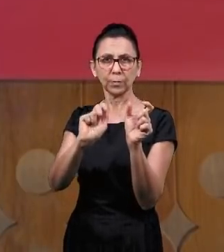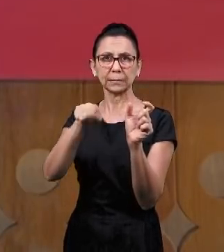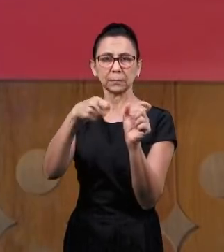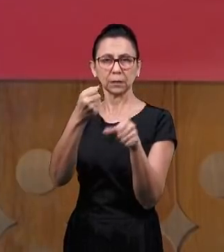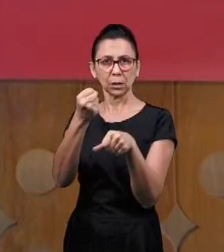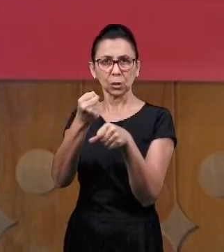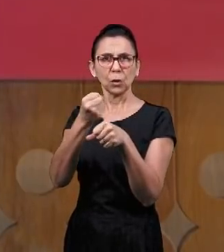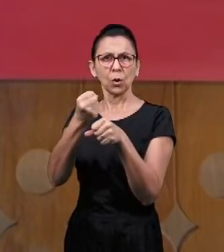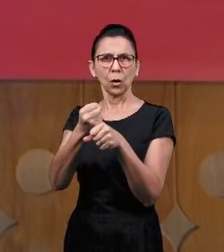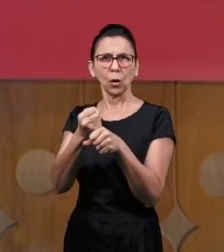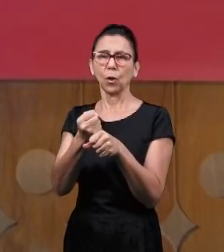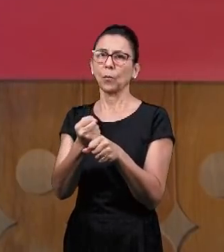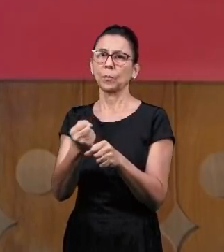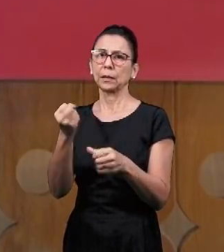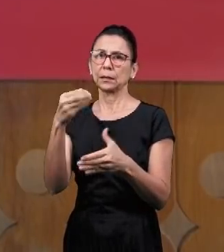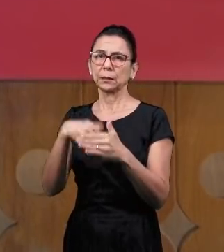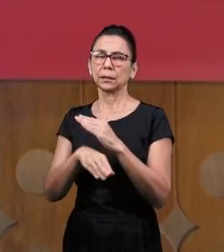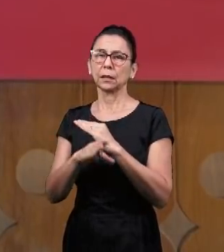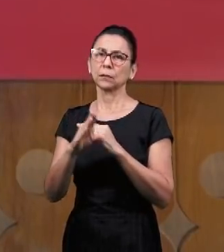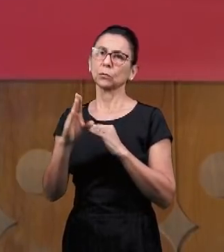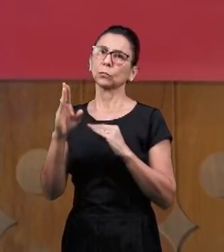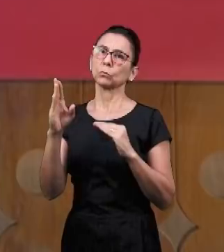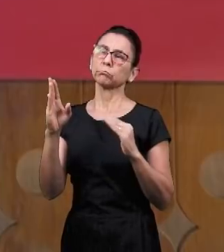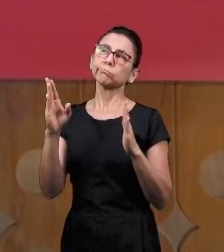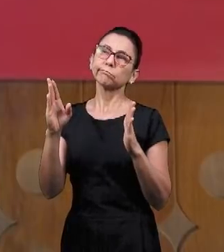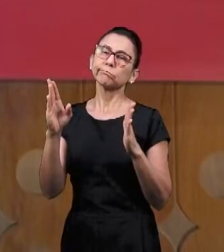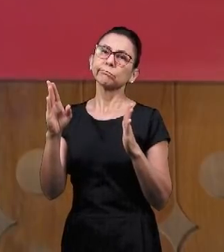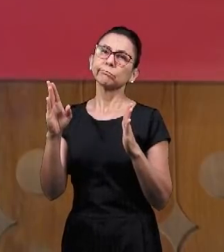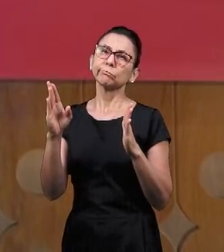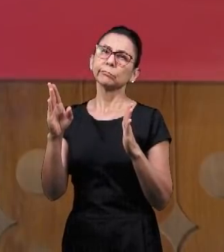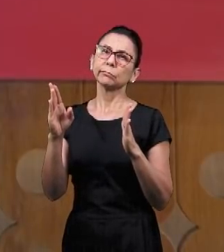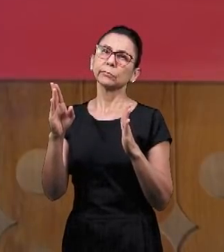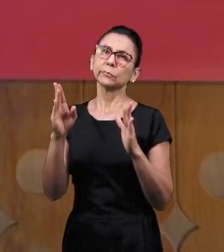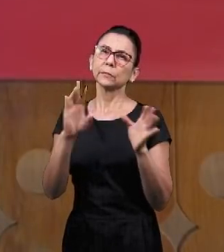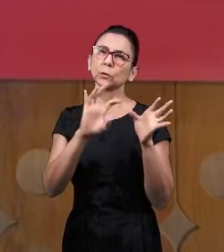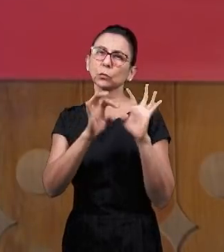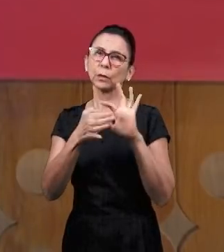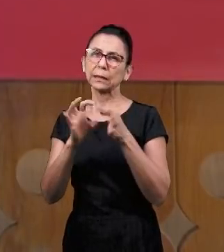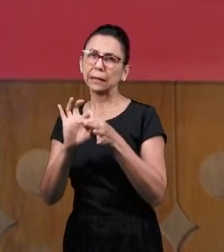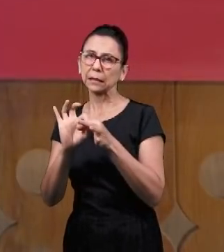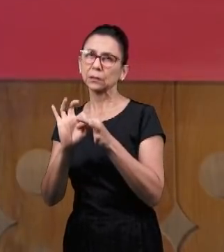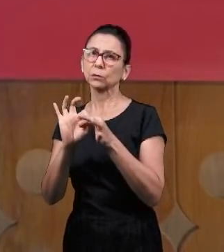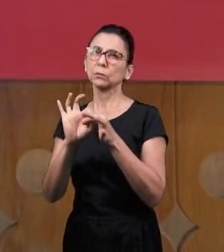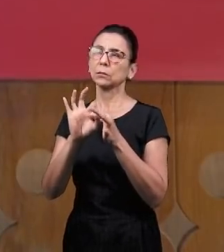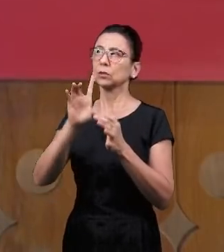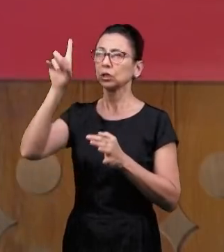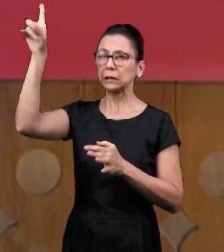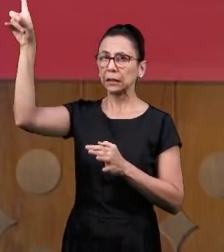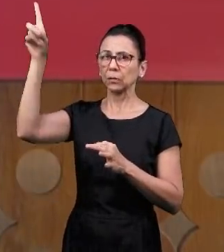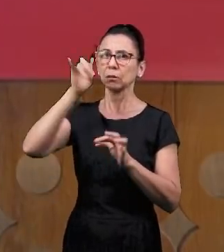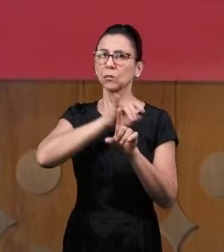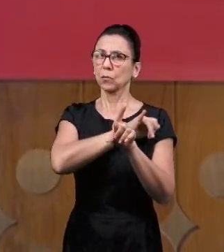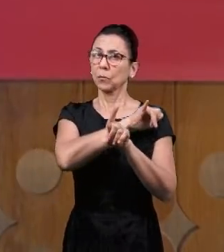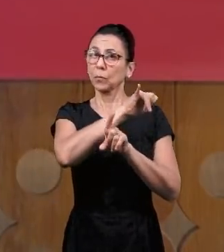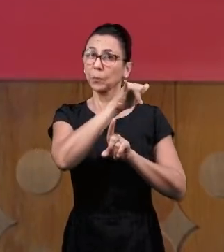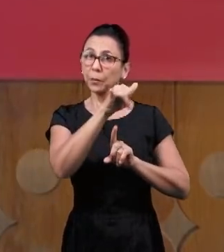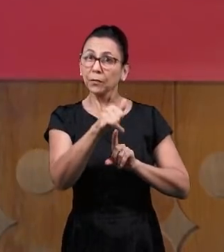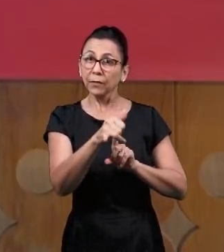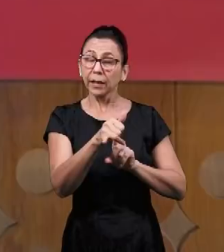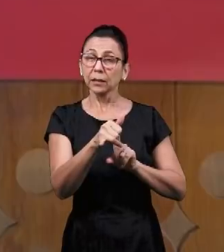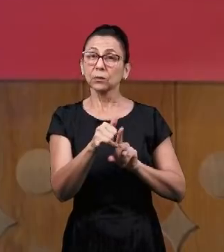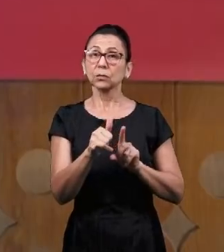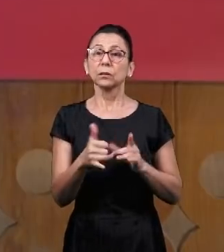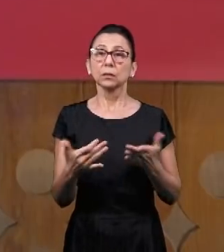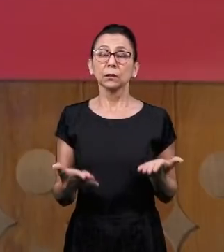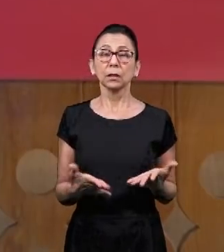algo que está sendo construído pelo Espírito Santo diante de um projeto. E o Espírito Santo não